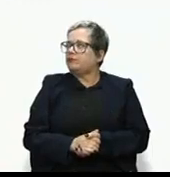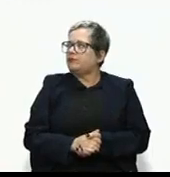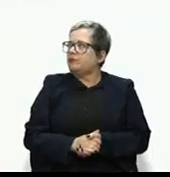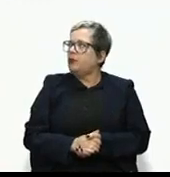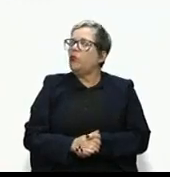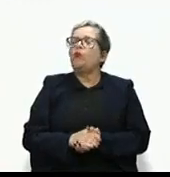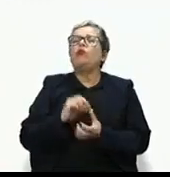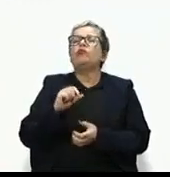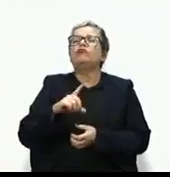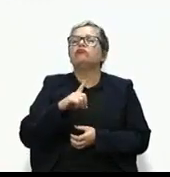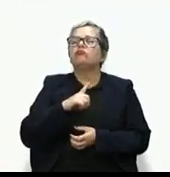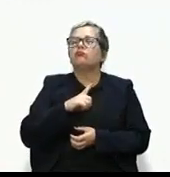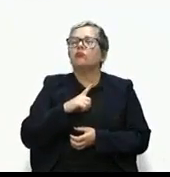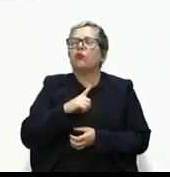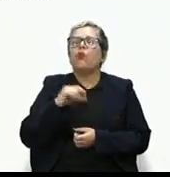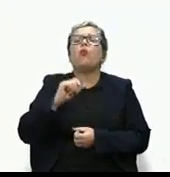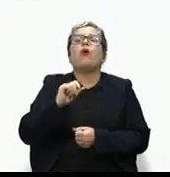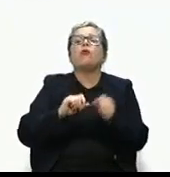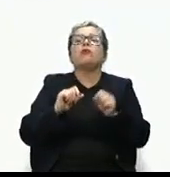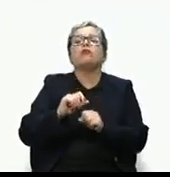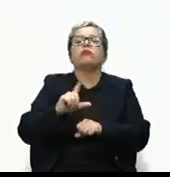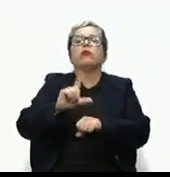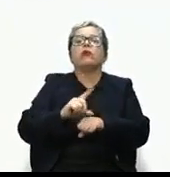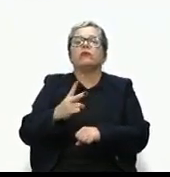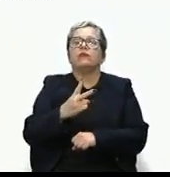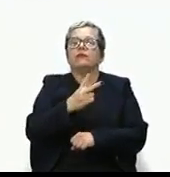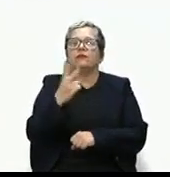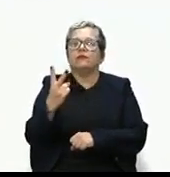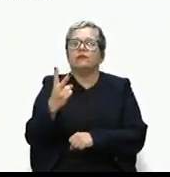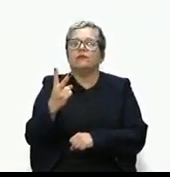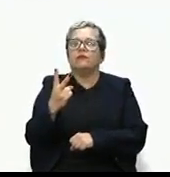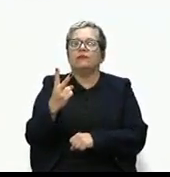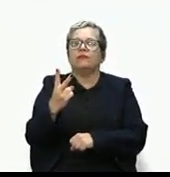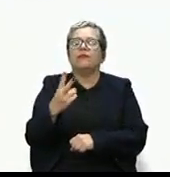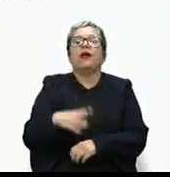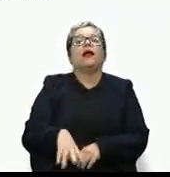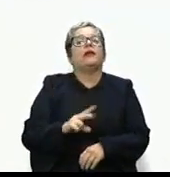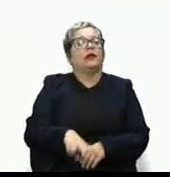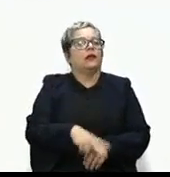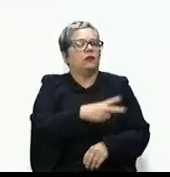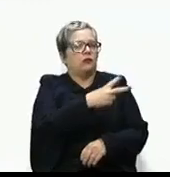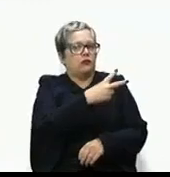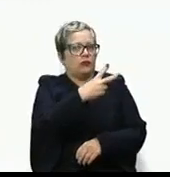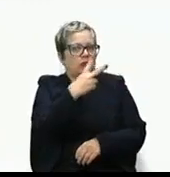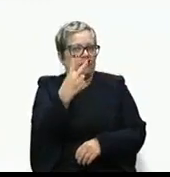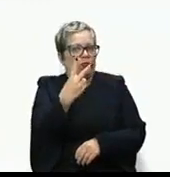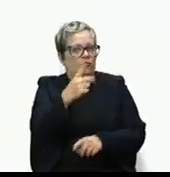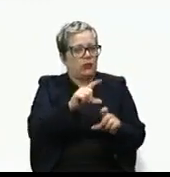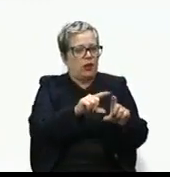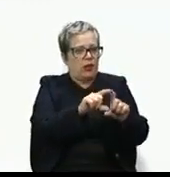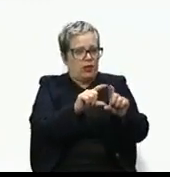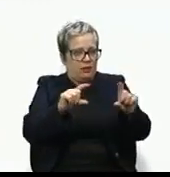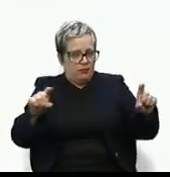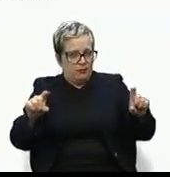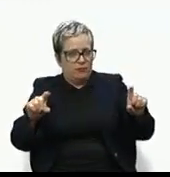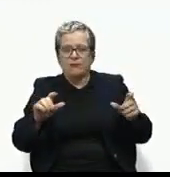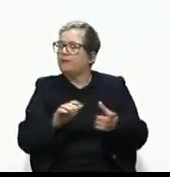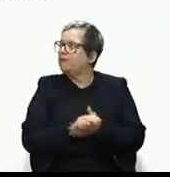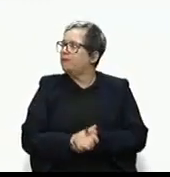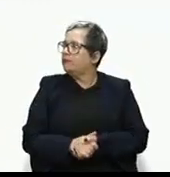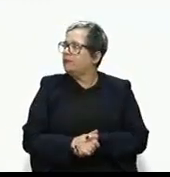que nós temos? Qual que é a loja 2? Ela está na 2ª linha.